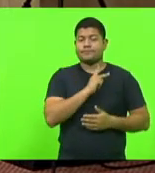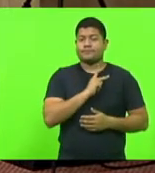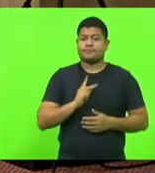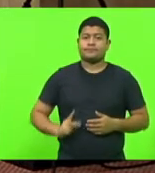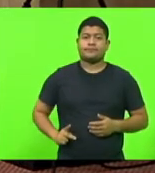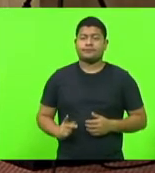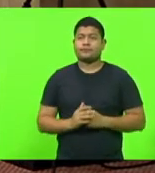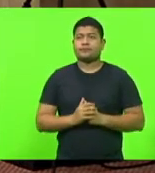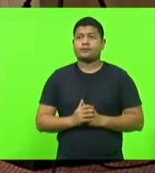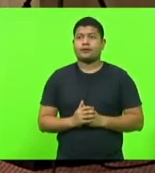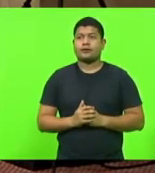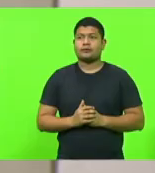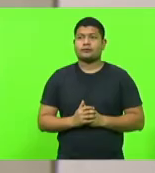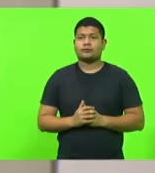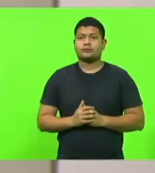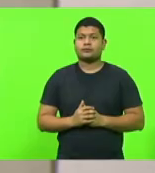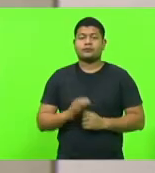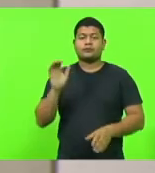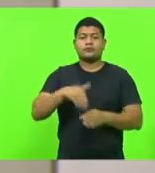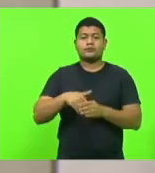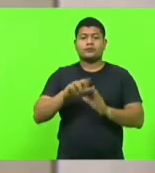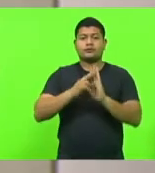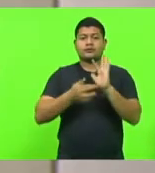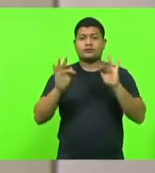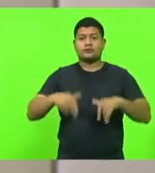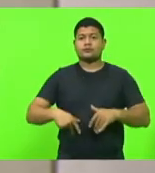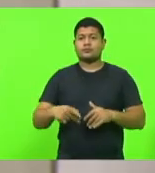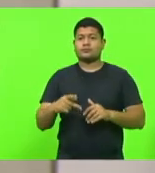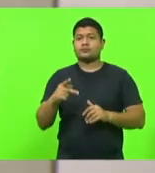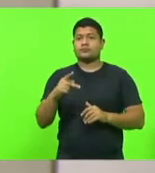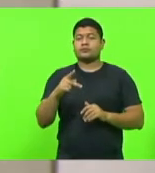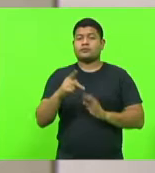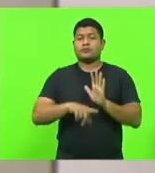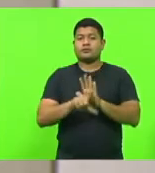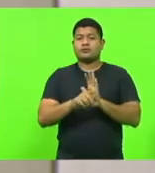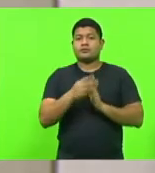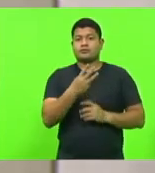vereador. Votação da redação final do projeto de lei